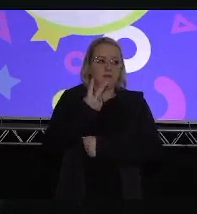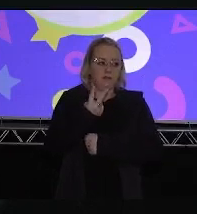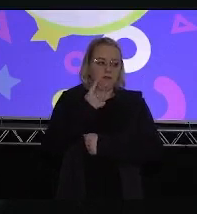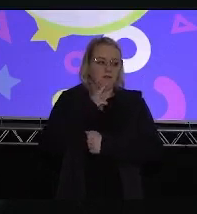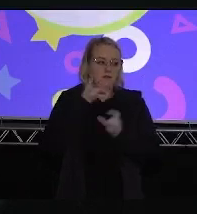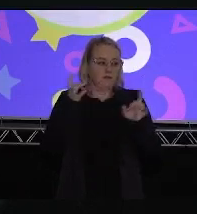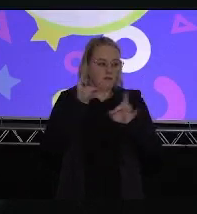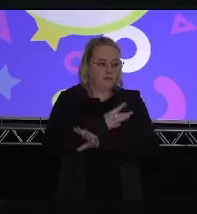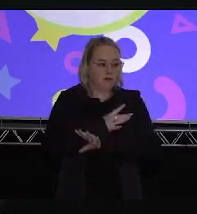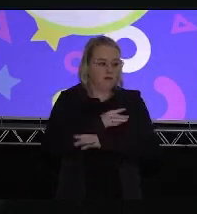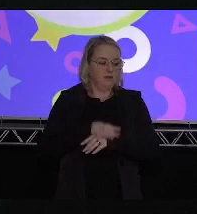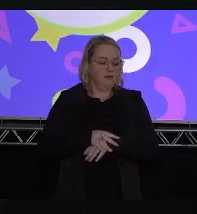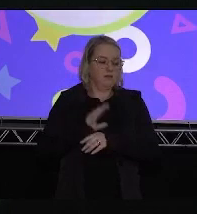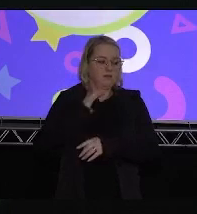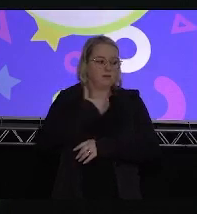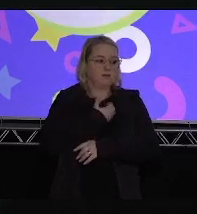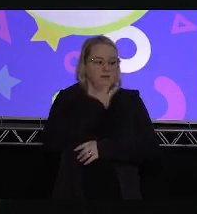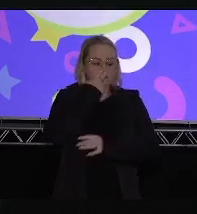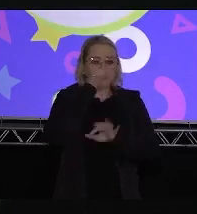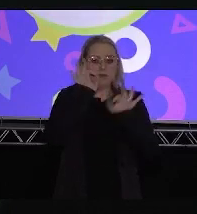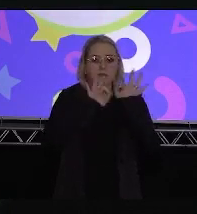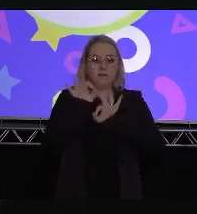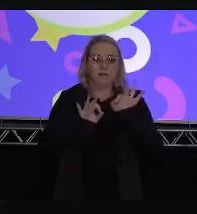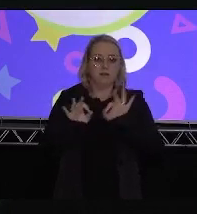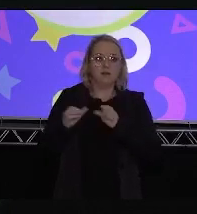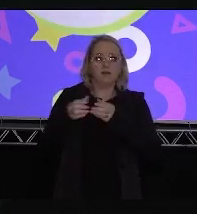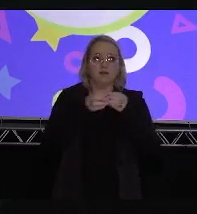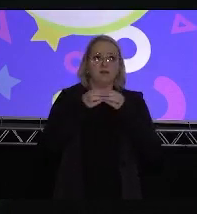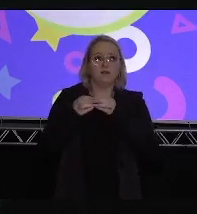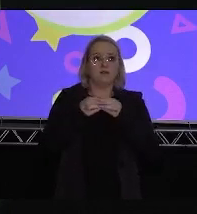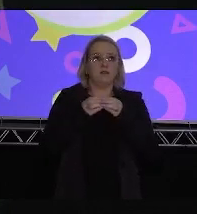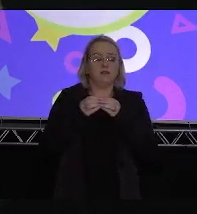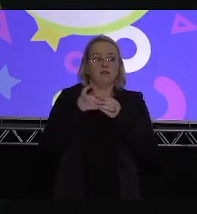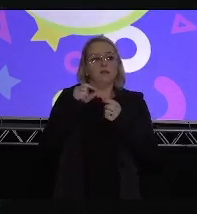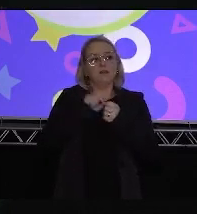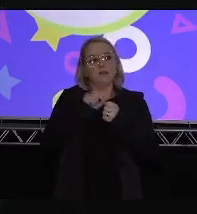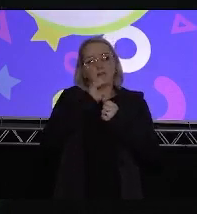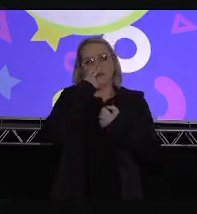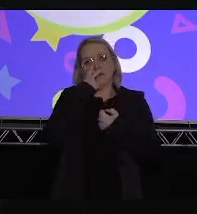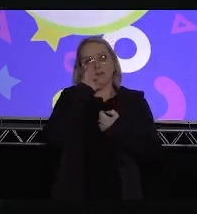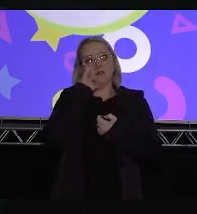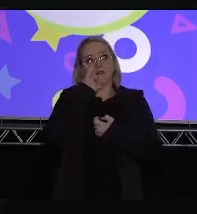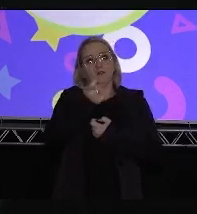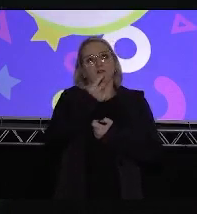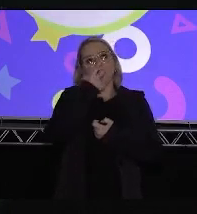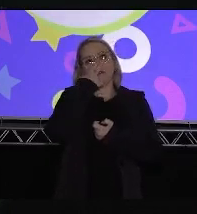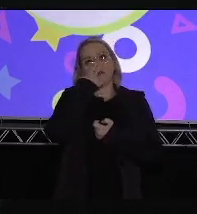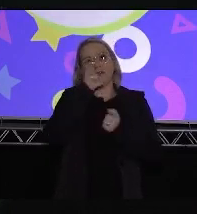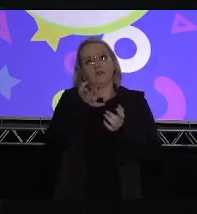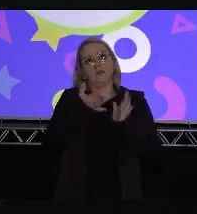approach, a gente levou essa abordagem para a galera, e a gente fez toda uma pipeline bem interessante que eu vou